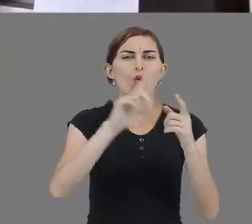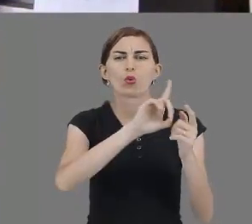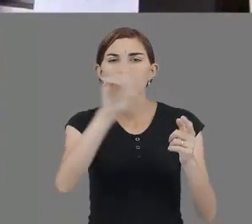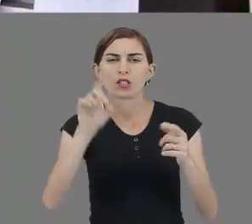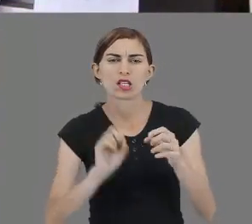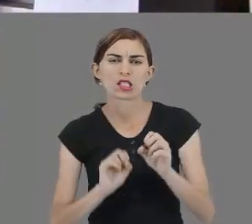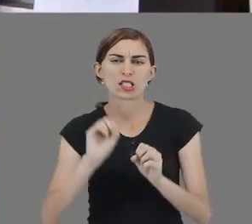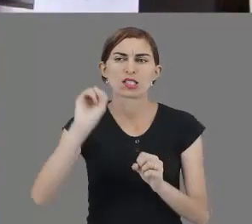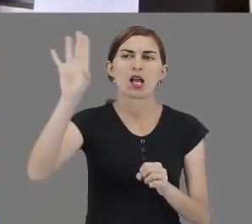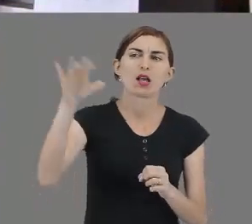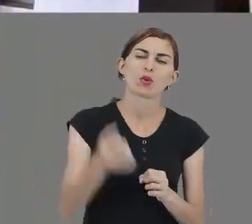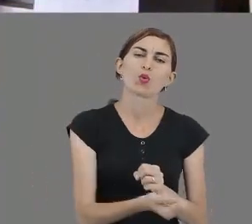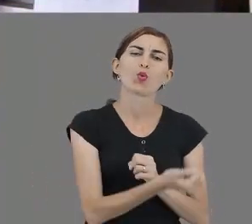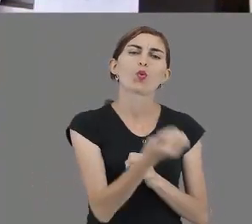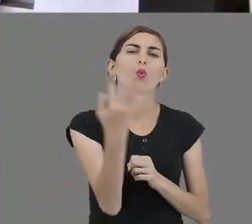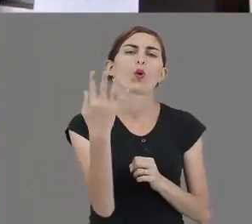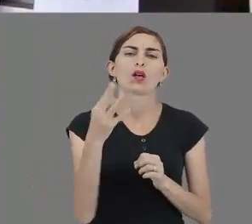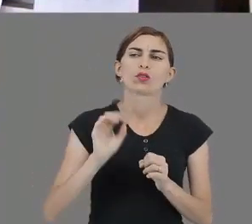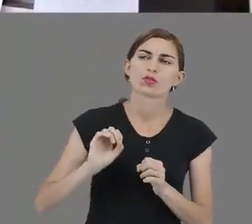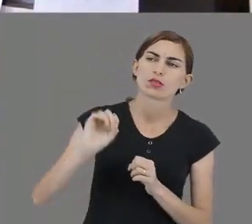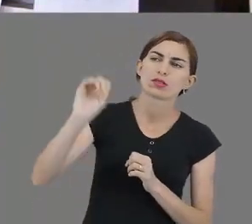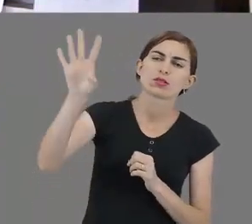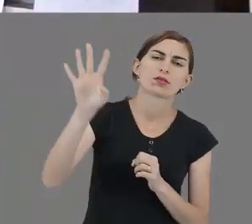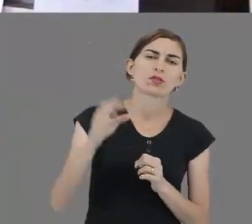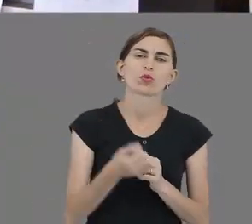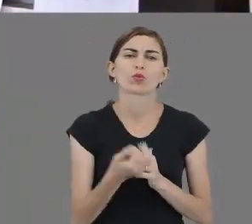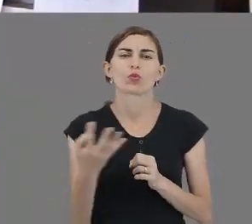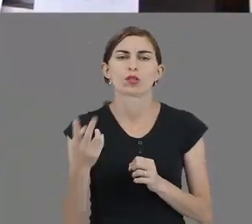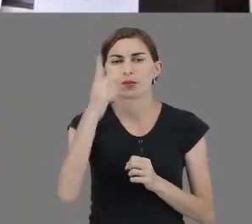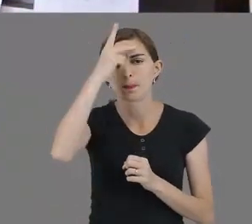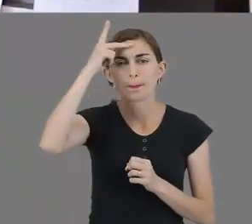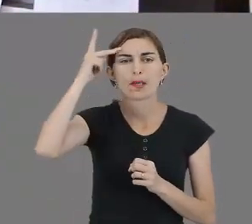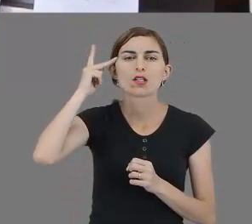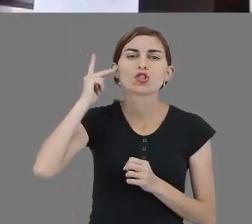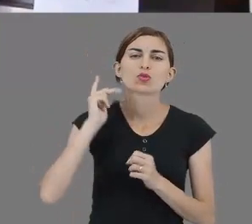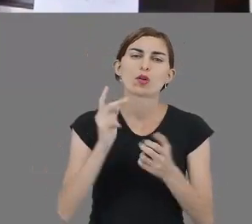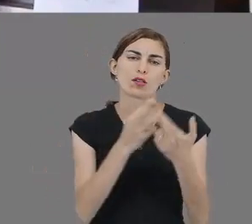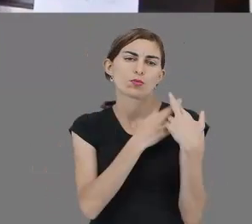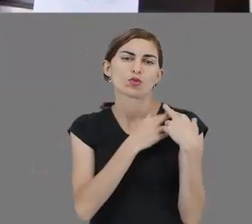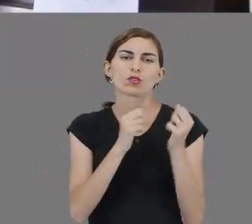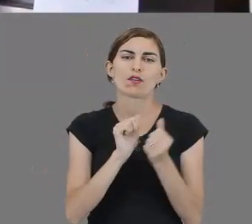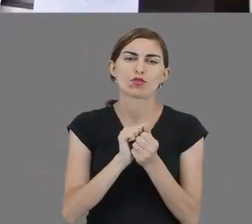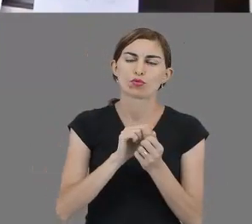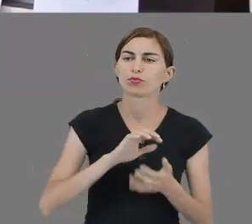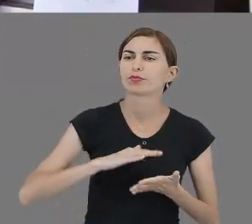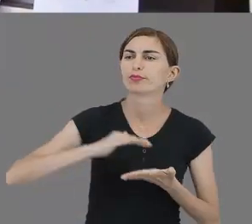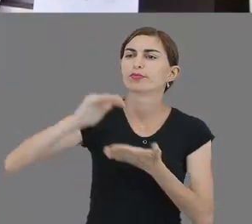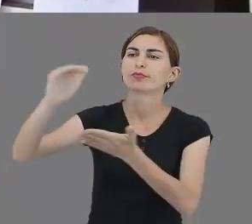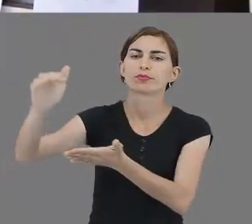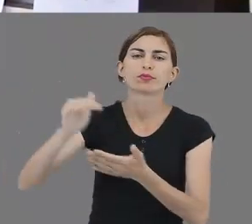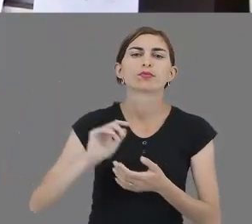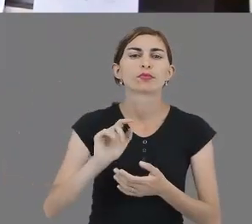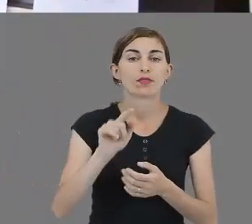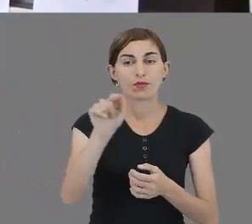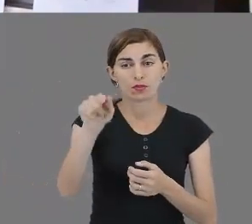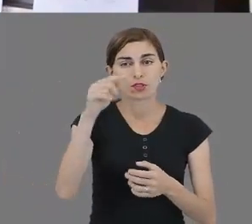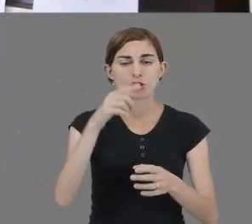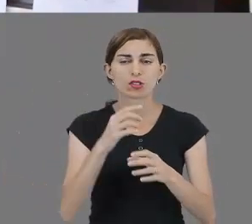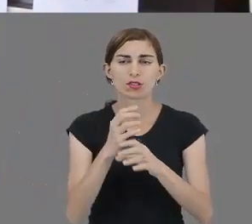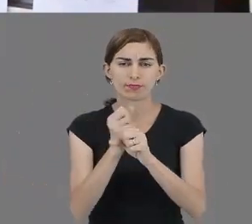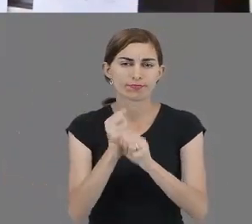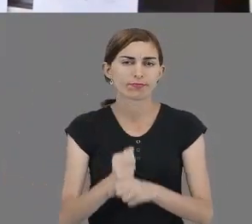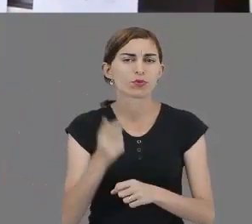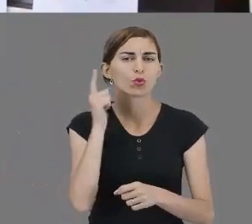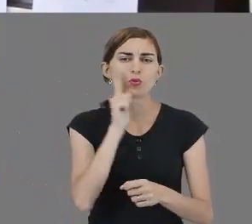a data, a quantidade que saiu e a pessoa que saiu. É muito importante que ela assine isso, para que você tenha